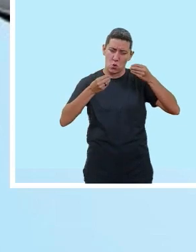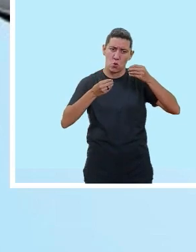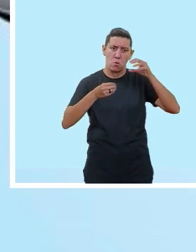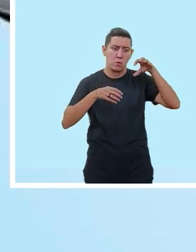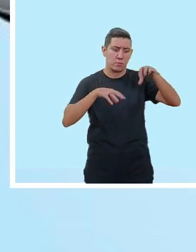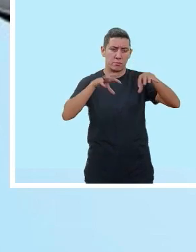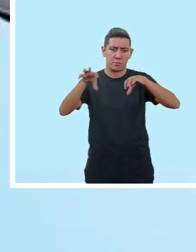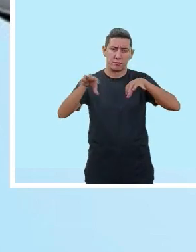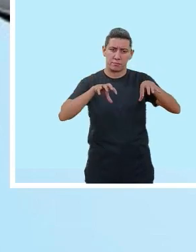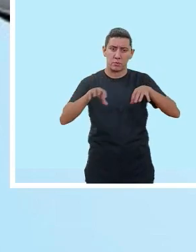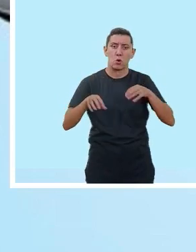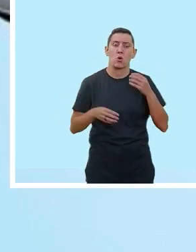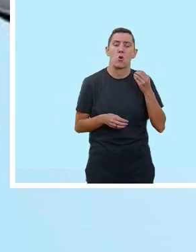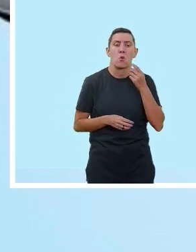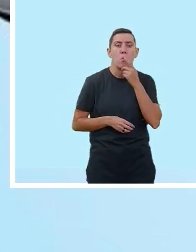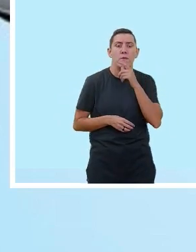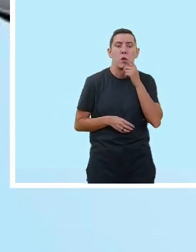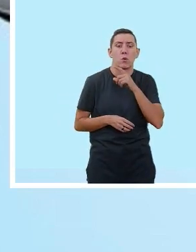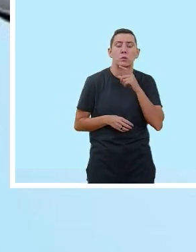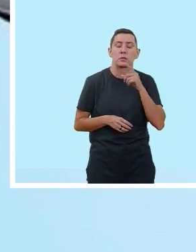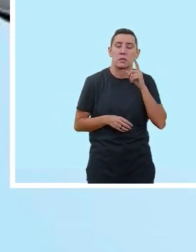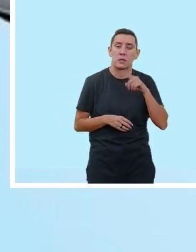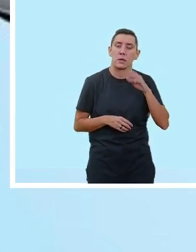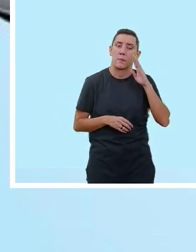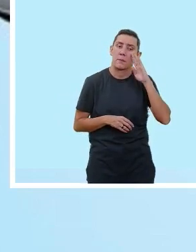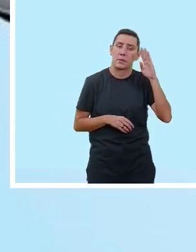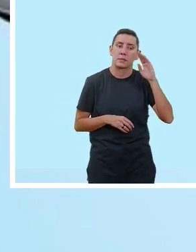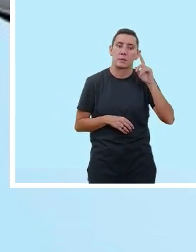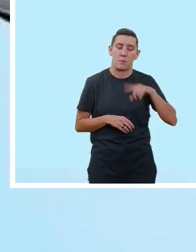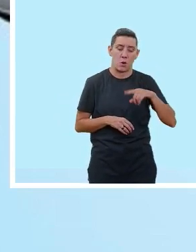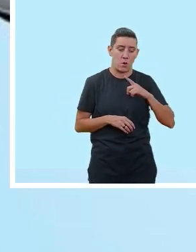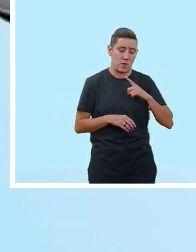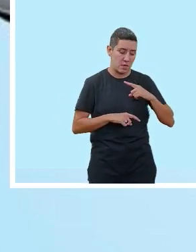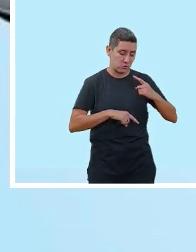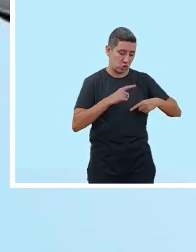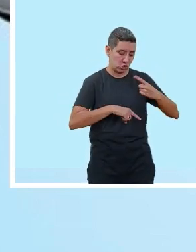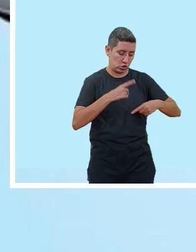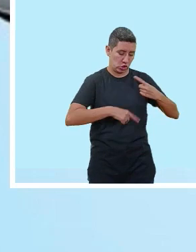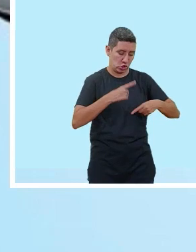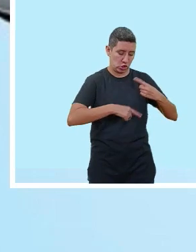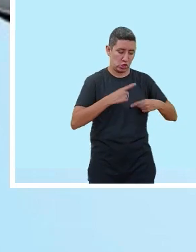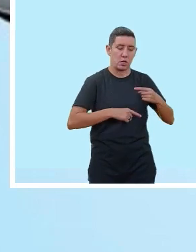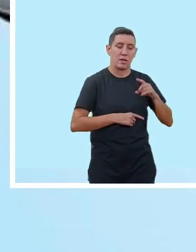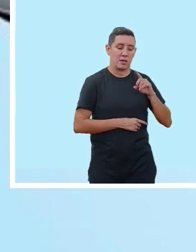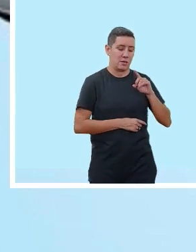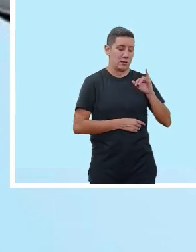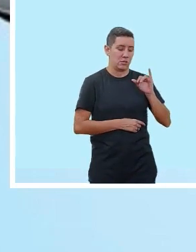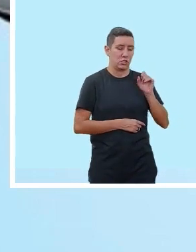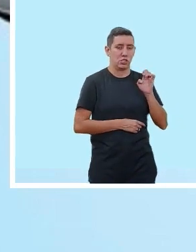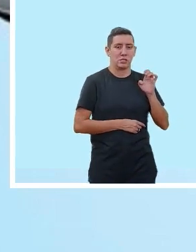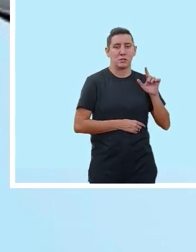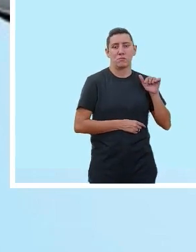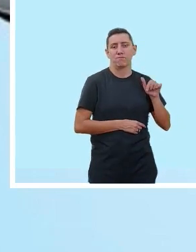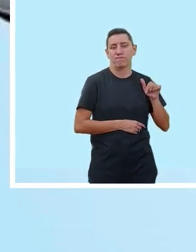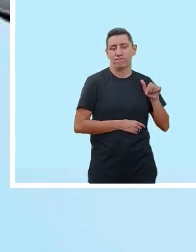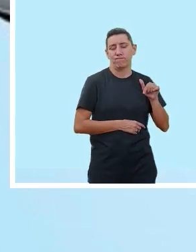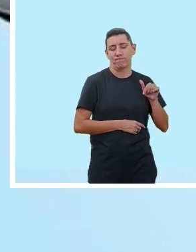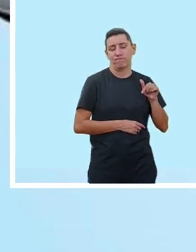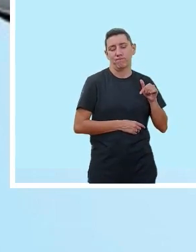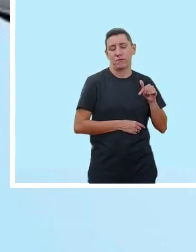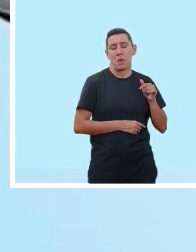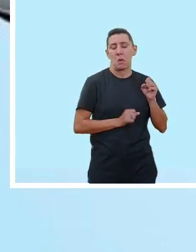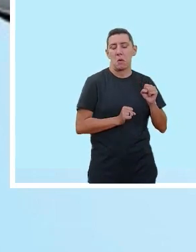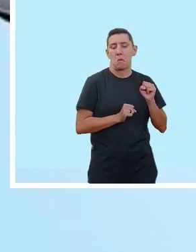geração de energia elétrica são os grupos geradores a diesel, GMG, né? Então, essa ainda é a principal aplicação. Então